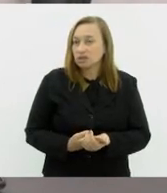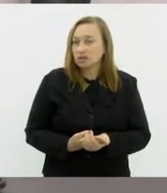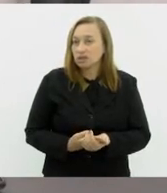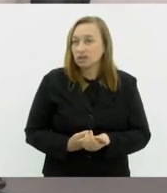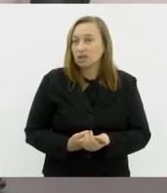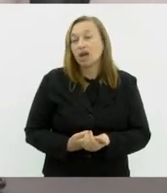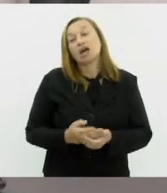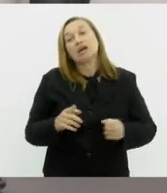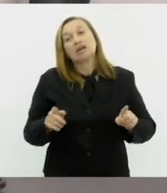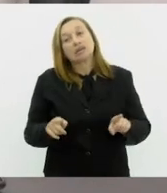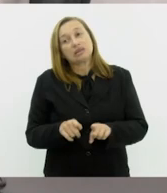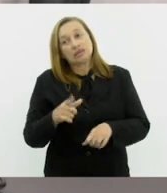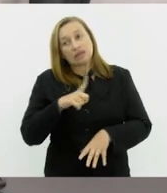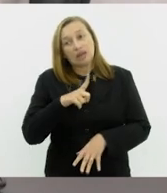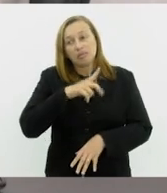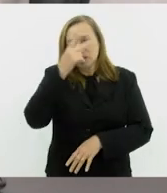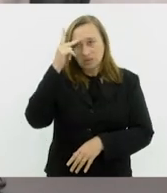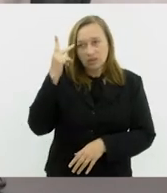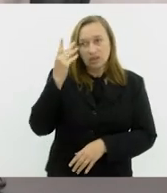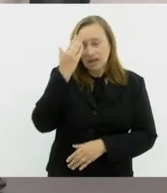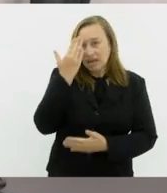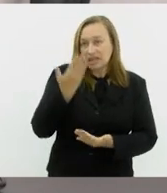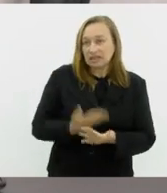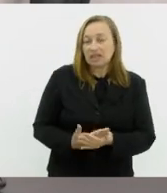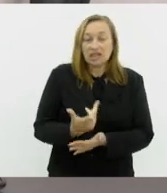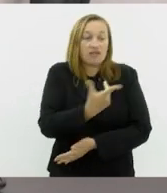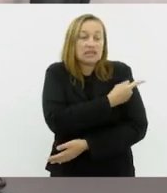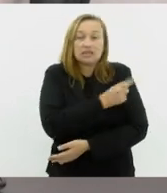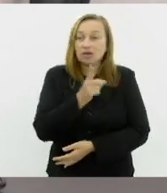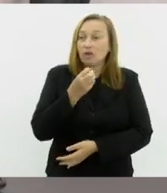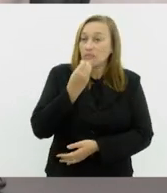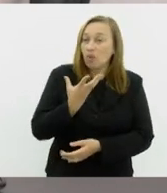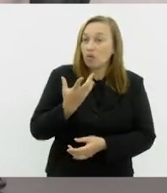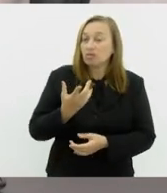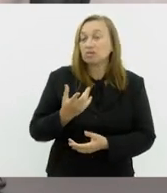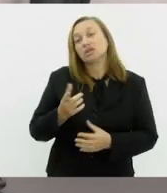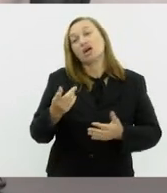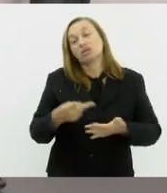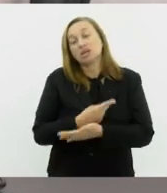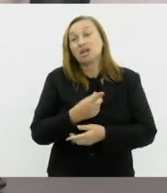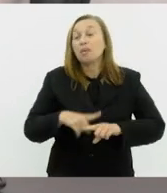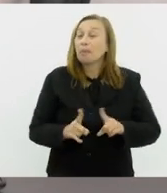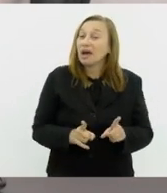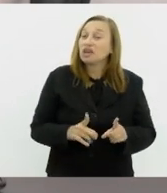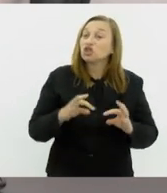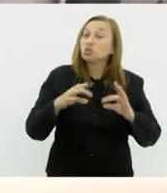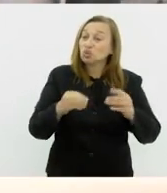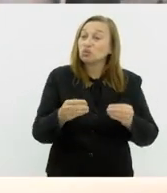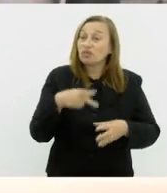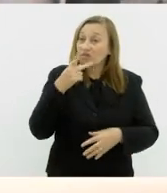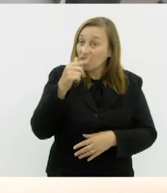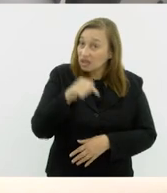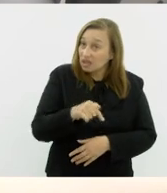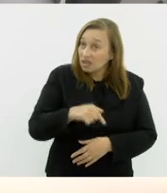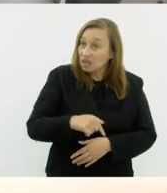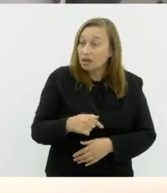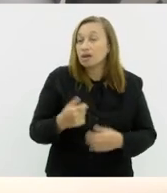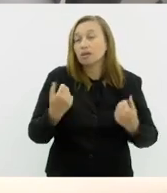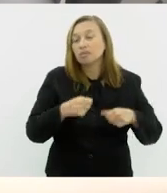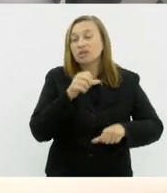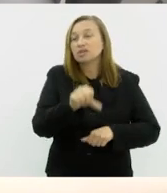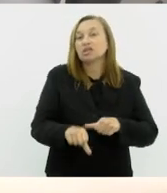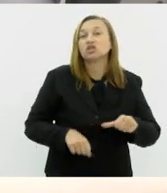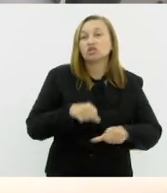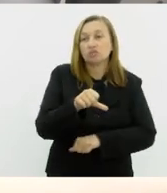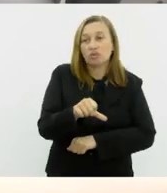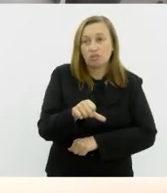vacina também não presta. Acontece. Mas nós estamos numa situação, tudo aqui foi dito, o que a gente tem é que transformar